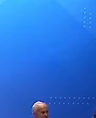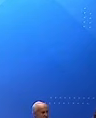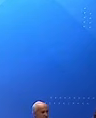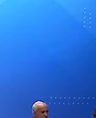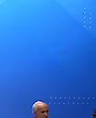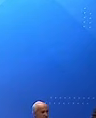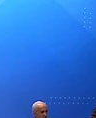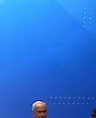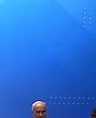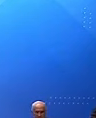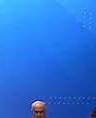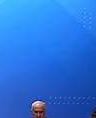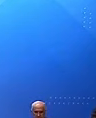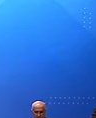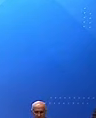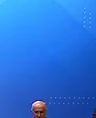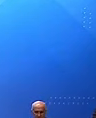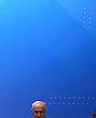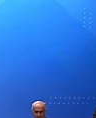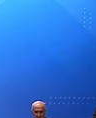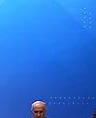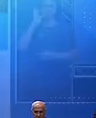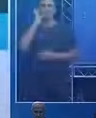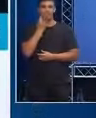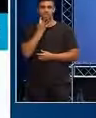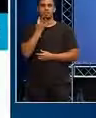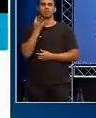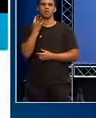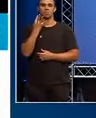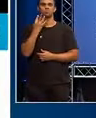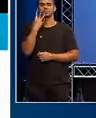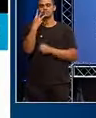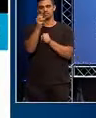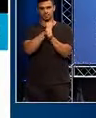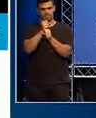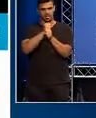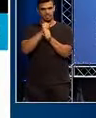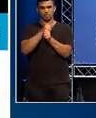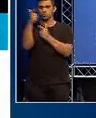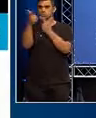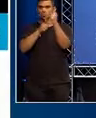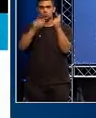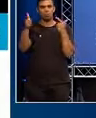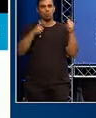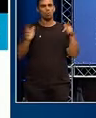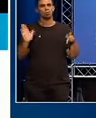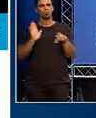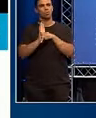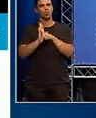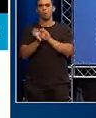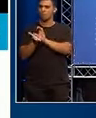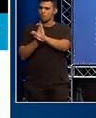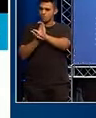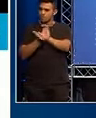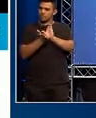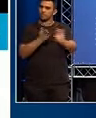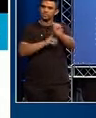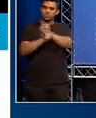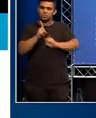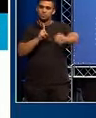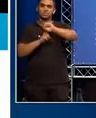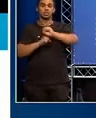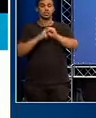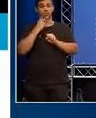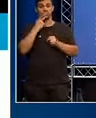disso, mais R$1 trilhão nesses 3 anos de outros benefícios sociais. Quando a gente fala que a Caixa é